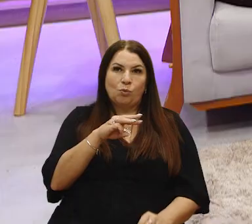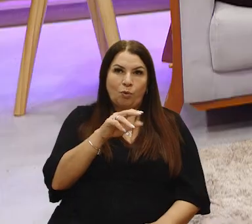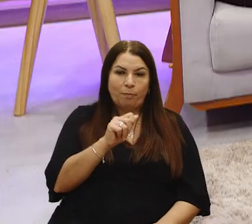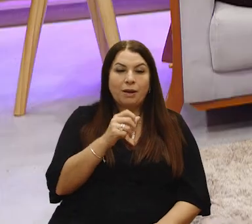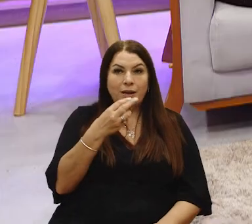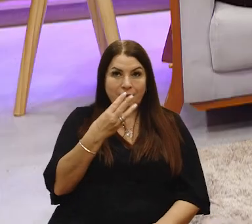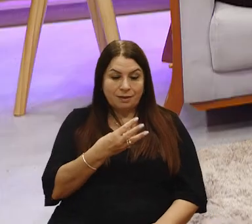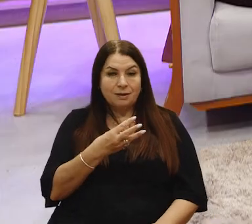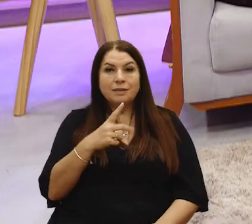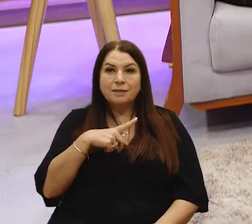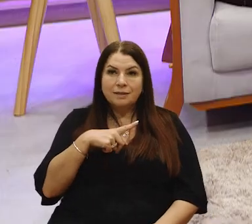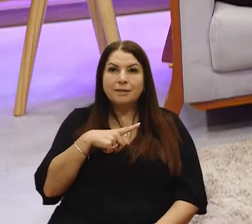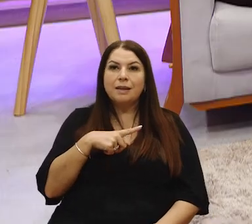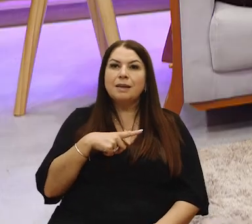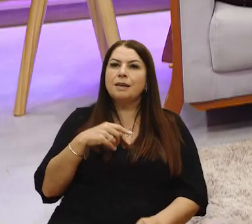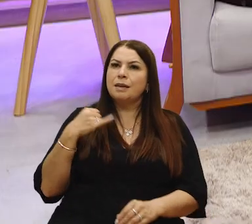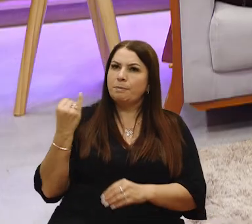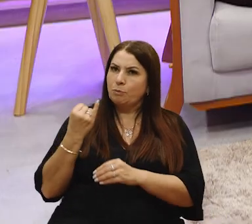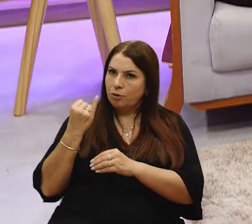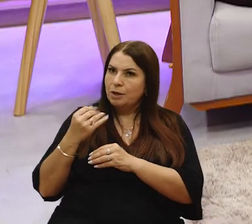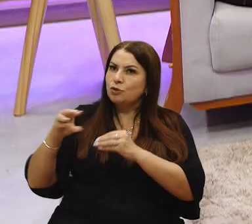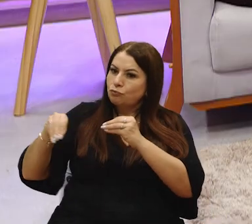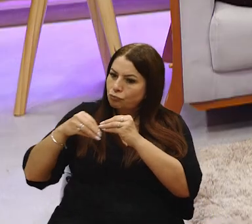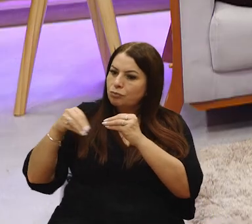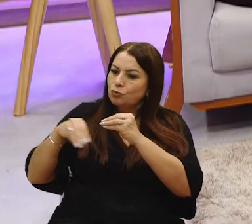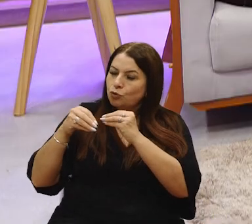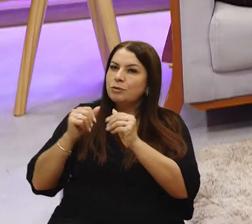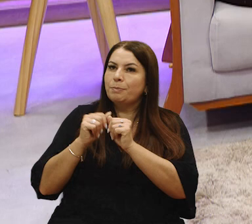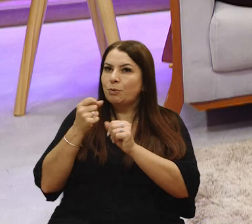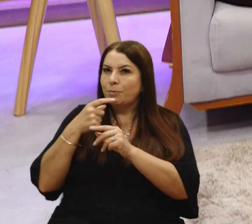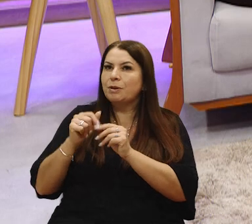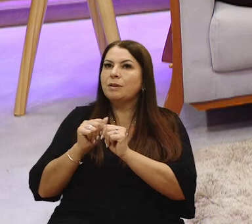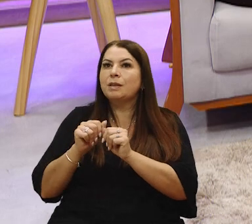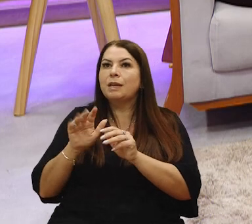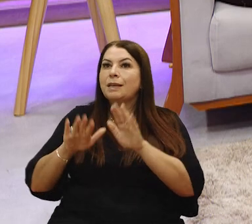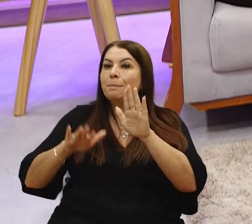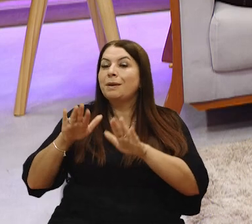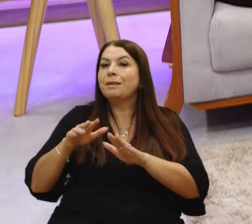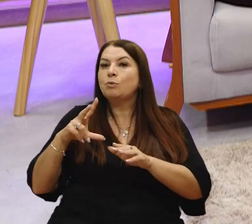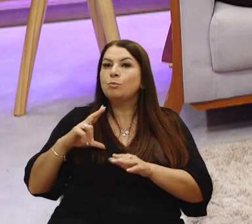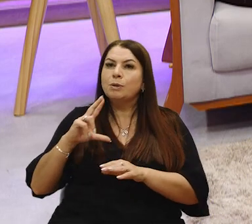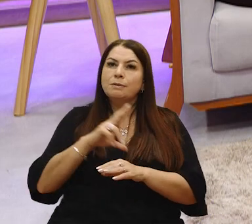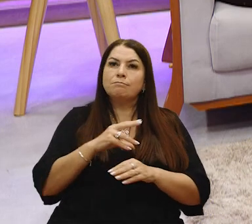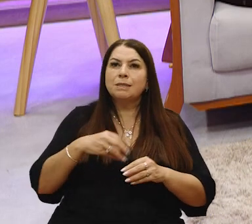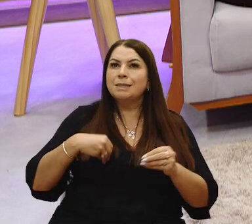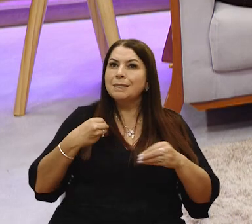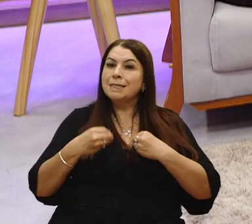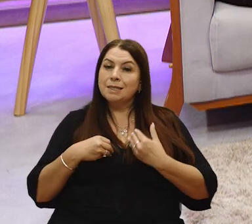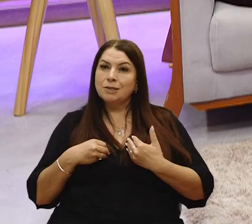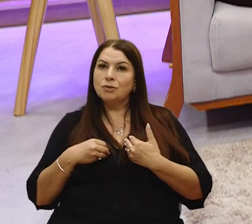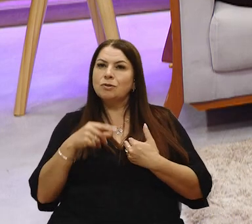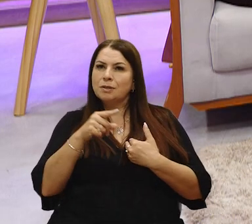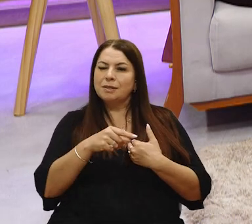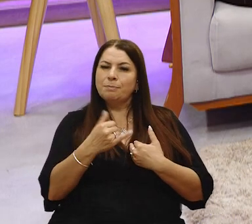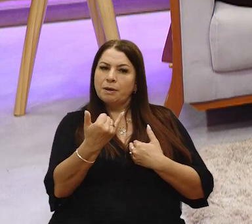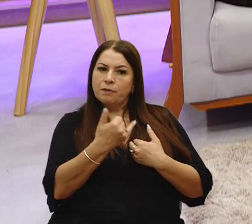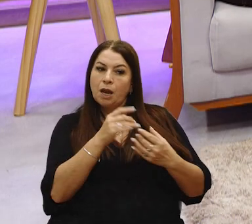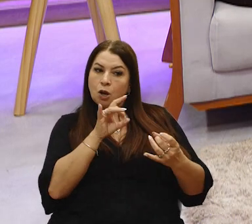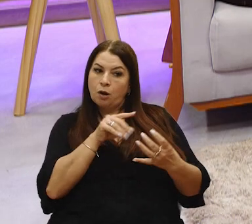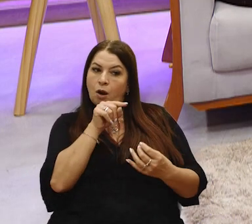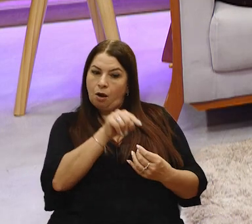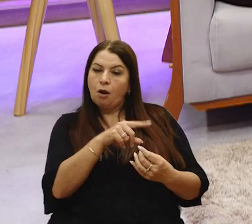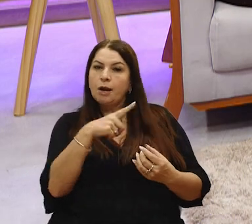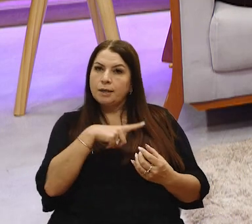sentido? A Jorge também pode falar como é que concilia isso com a nutrição. Claro. Eu diria que assim, a paciente com lipedema, ela já tem